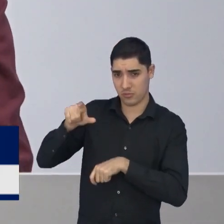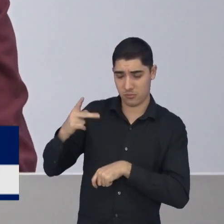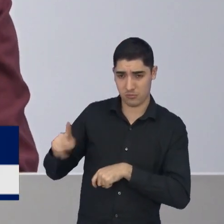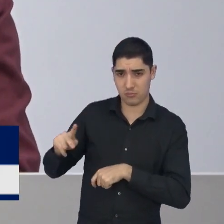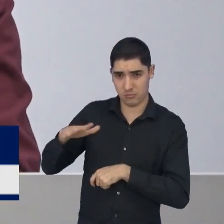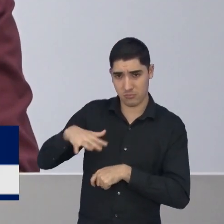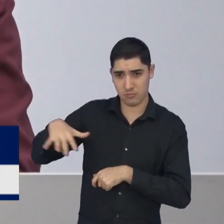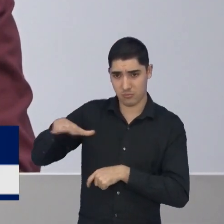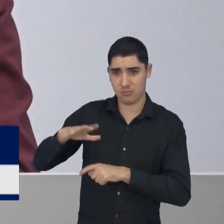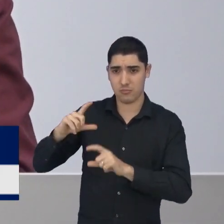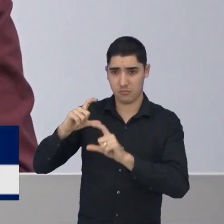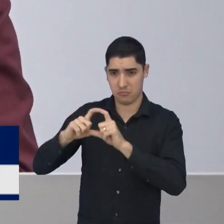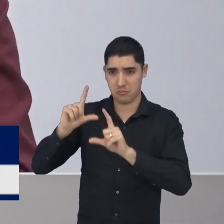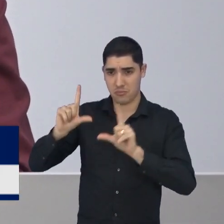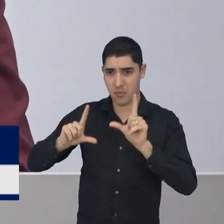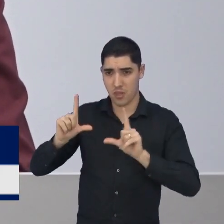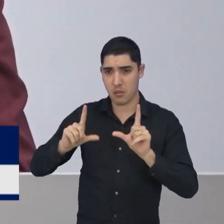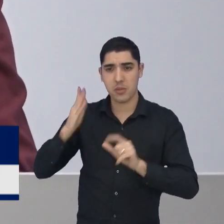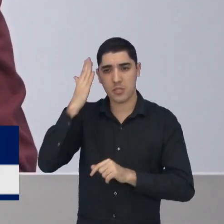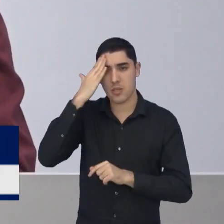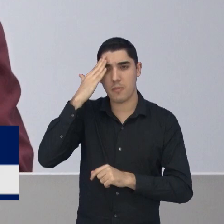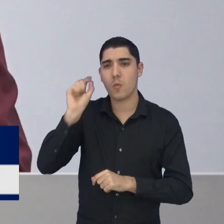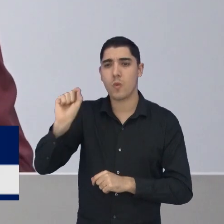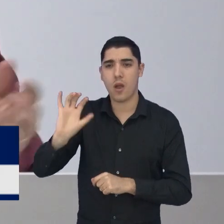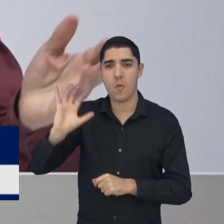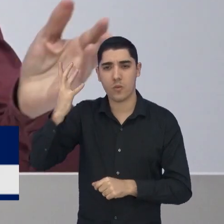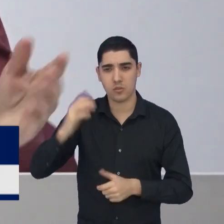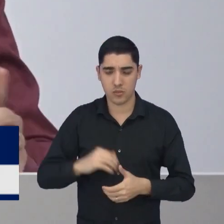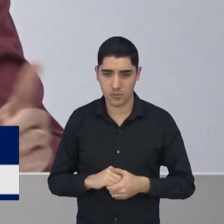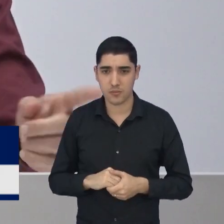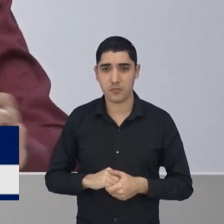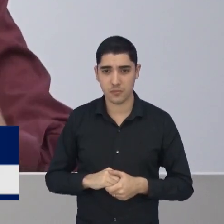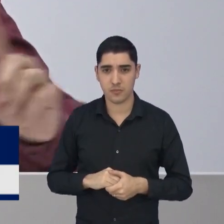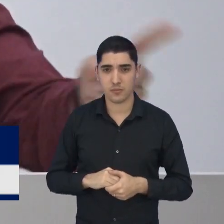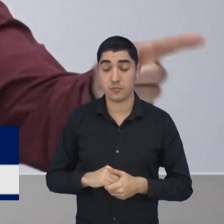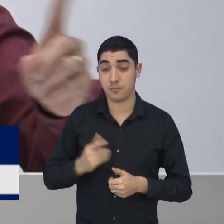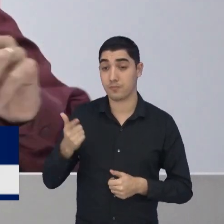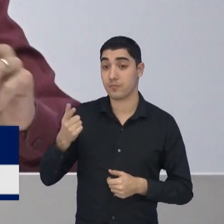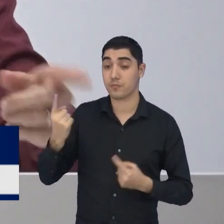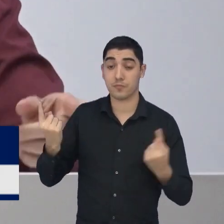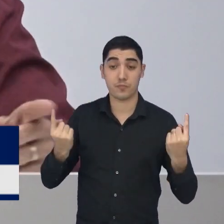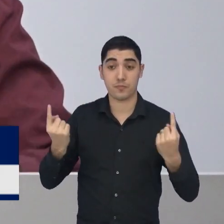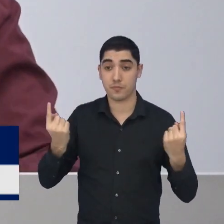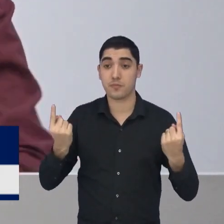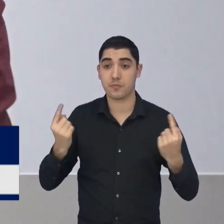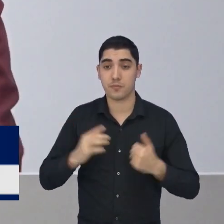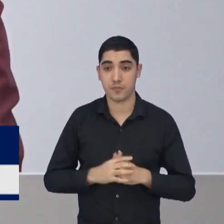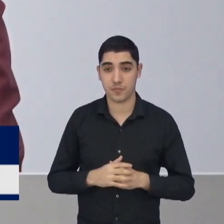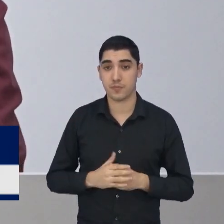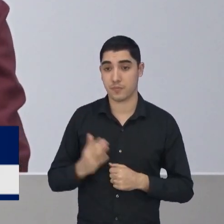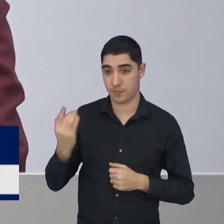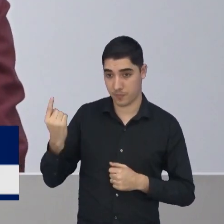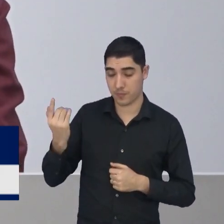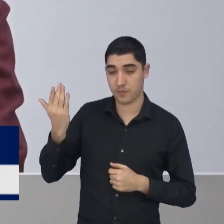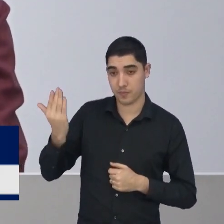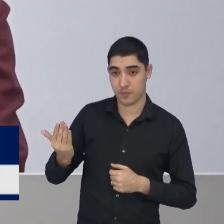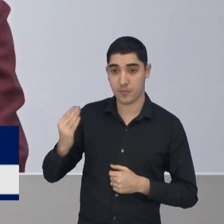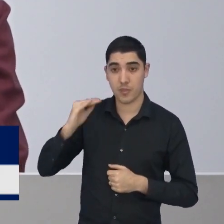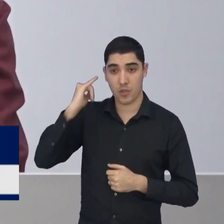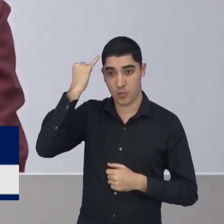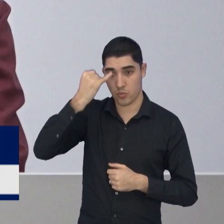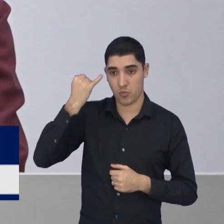ali, com os técnicos, para ver de fato o que ocorreu. Desculpa, quem que é o... Eu. Então, chega de volta o